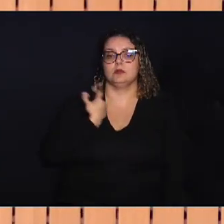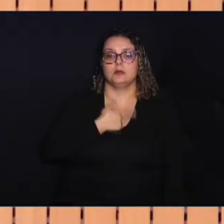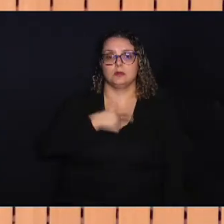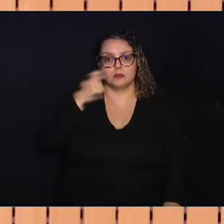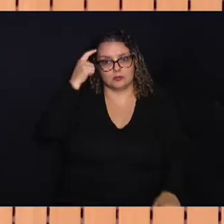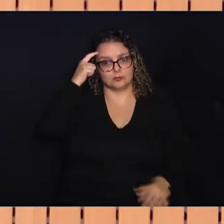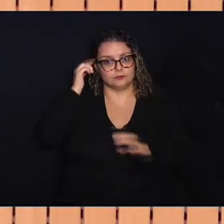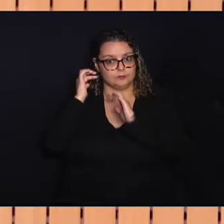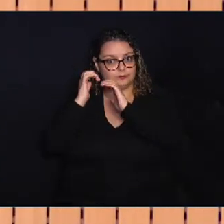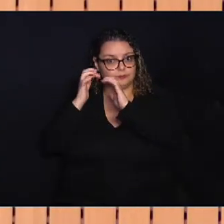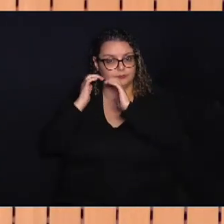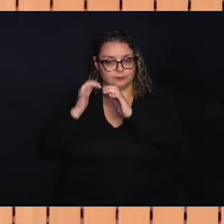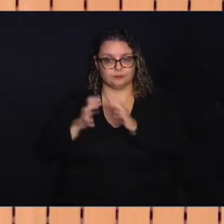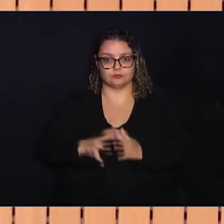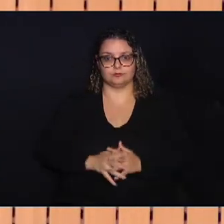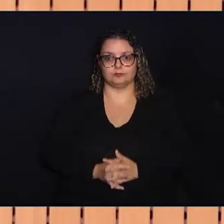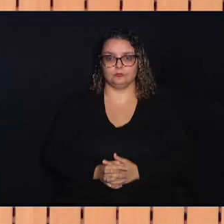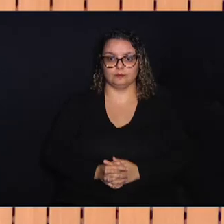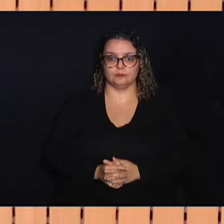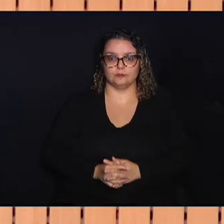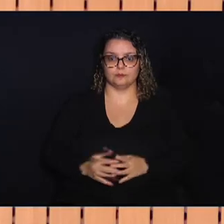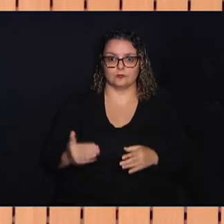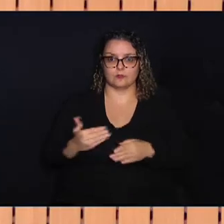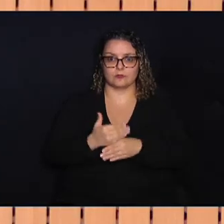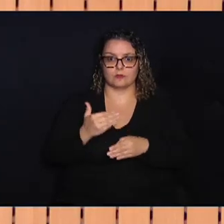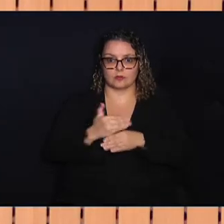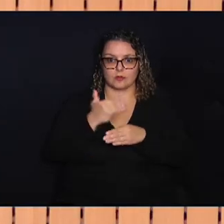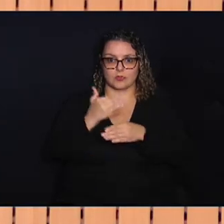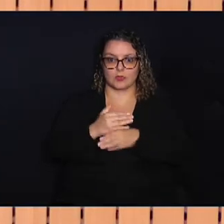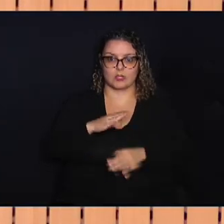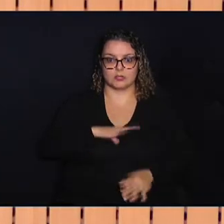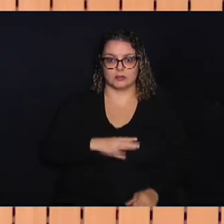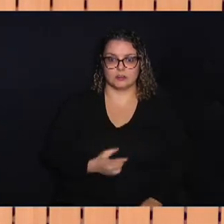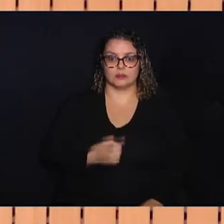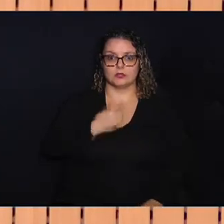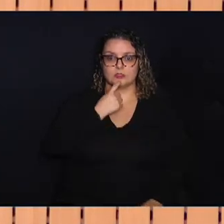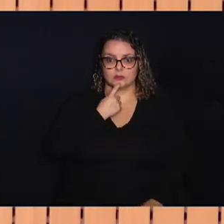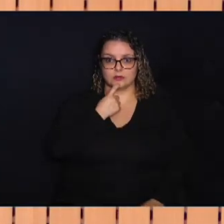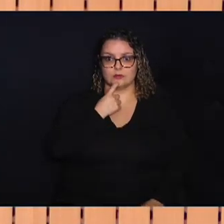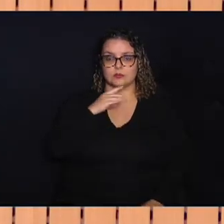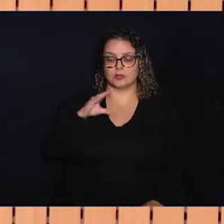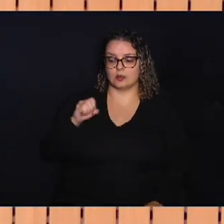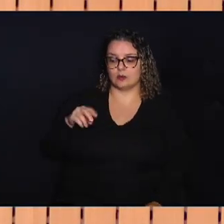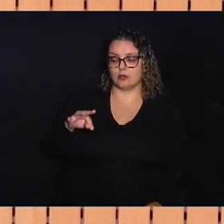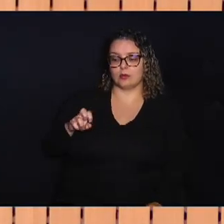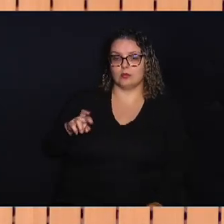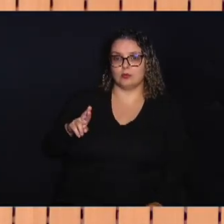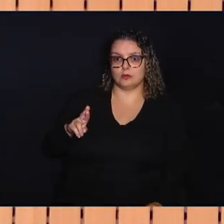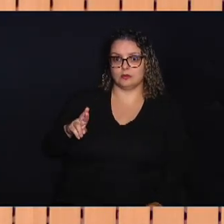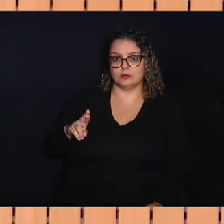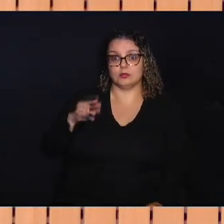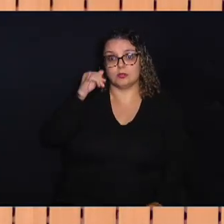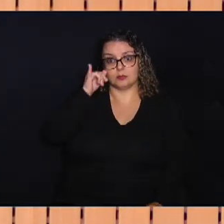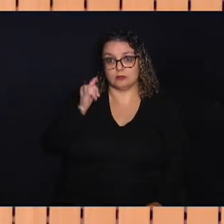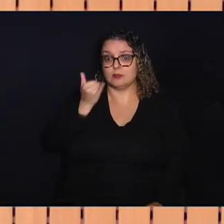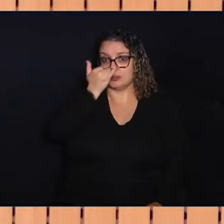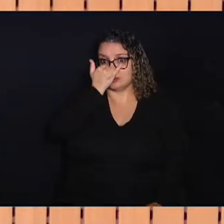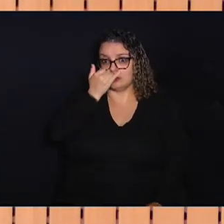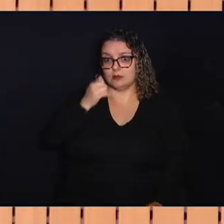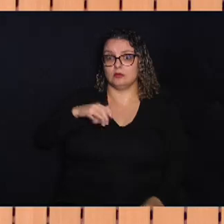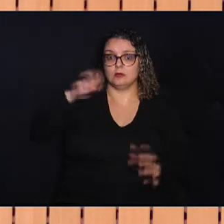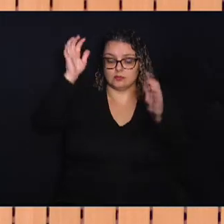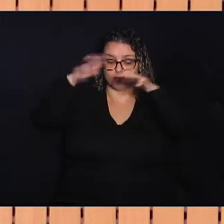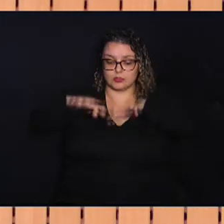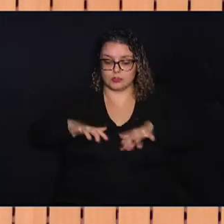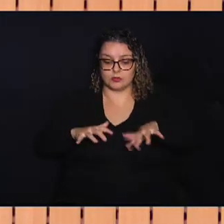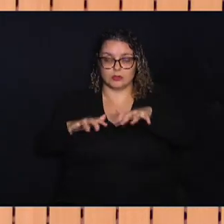pense em obras aqui na cidade de Campinas para conter e prevenir os alagamentos.